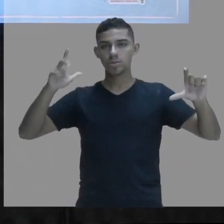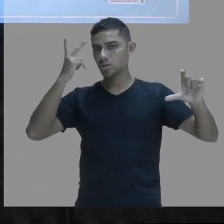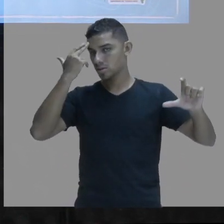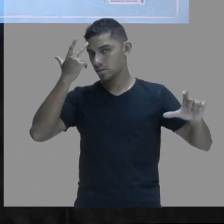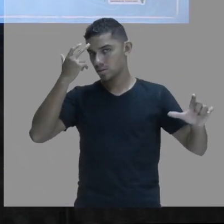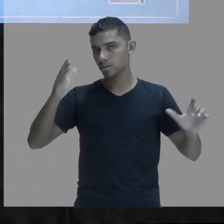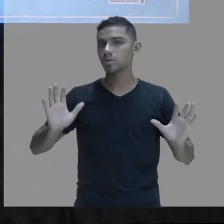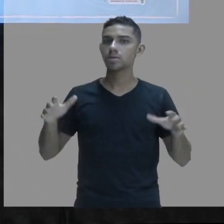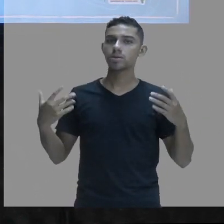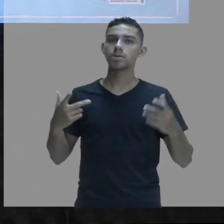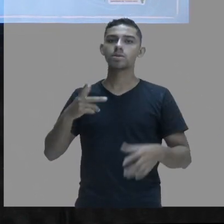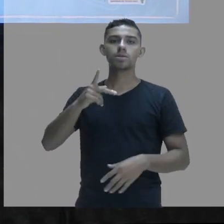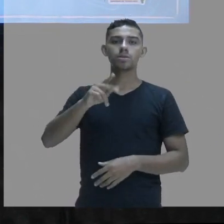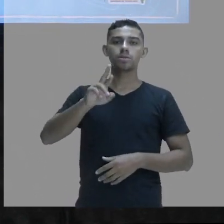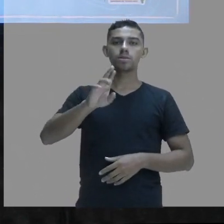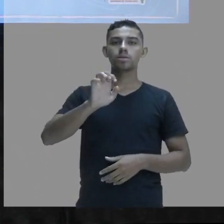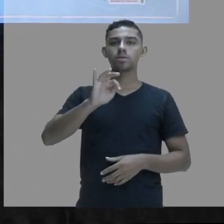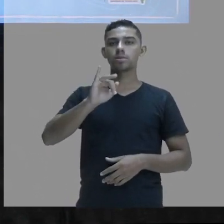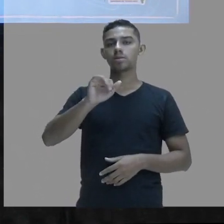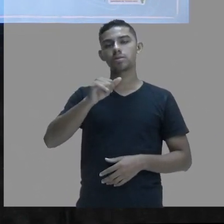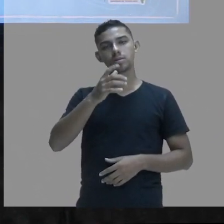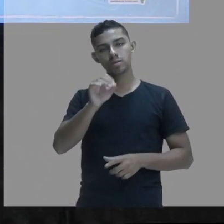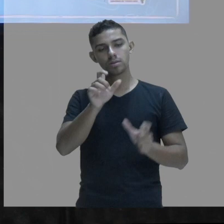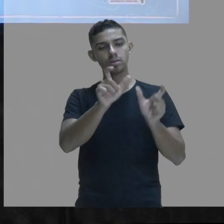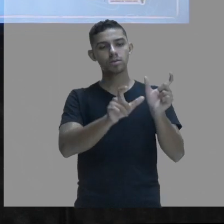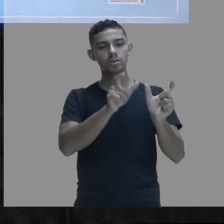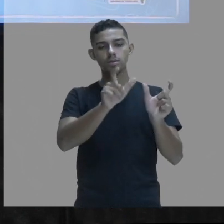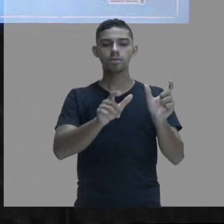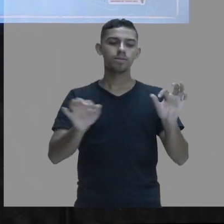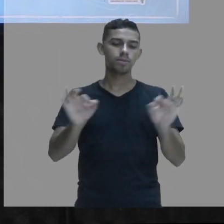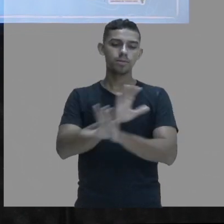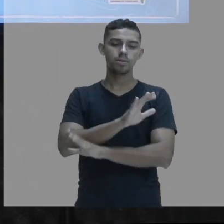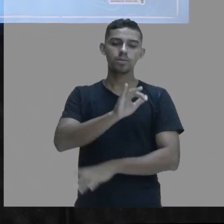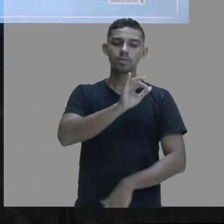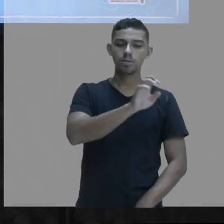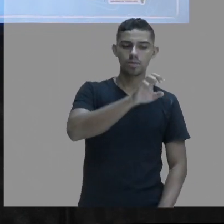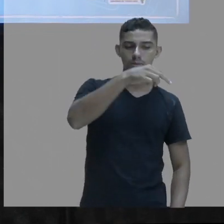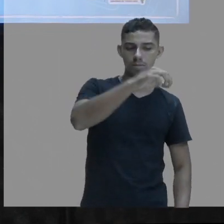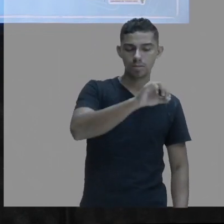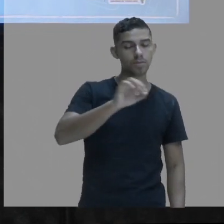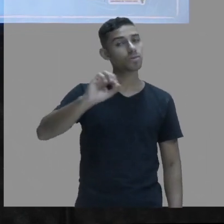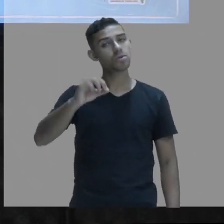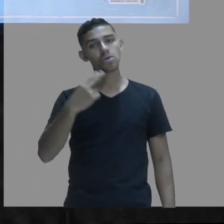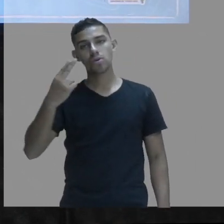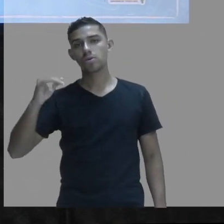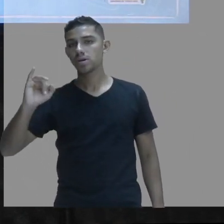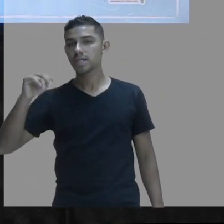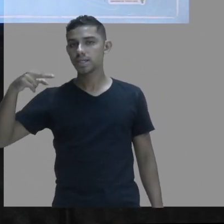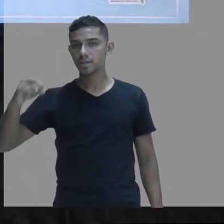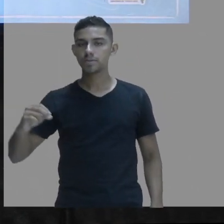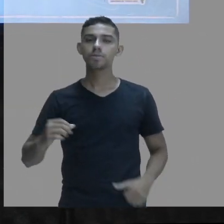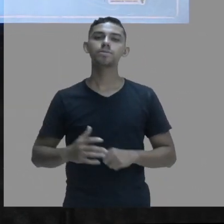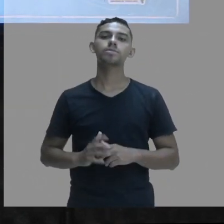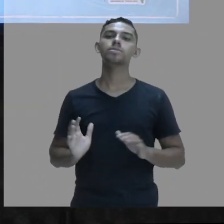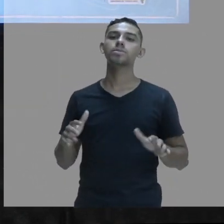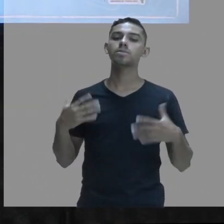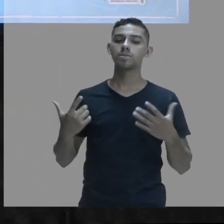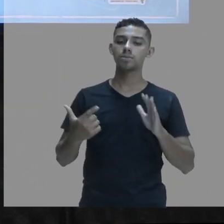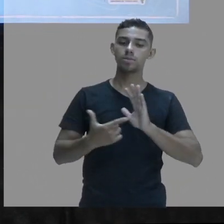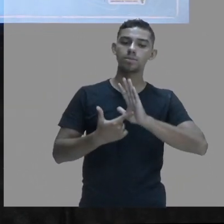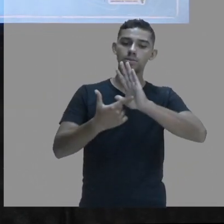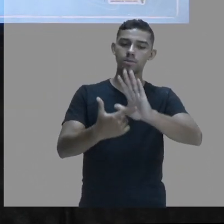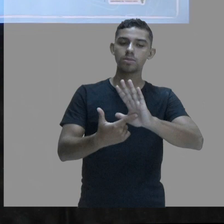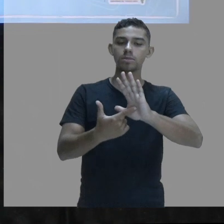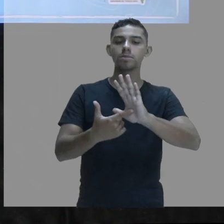normais, será prefixo mais a terminação. Ou eno ou ino. Se apresentarem cadeia